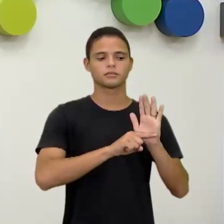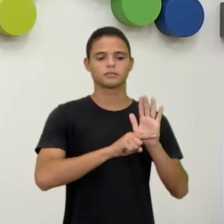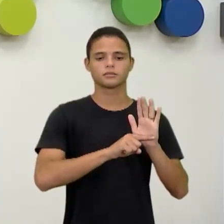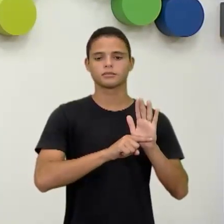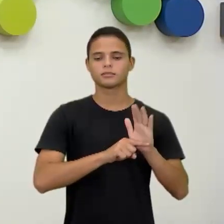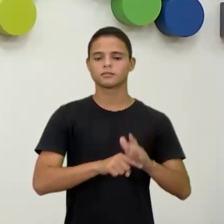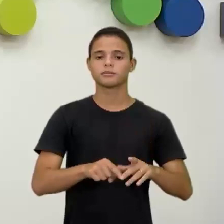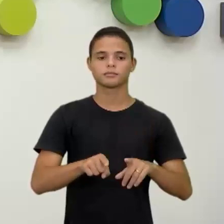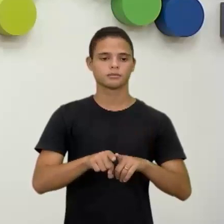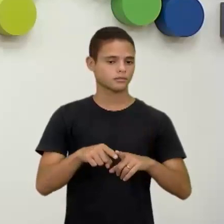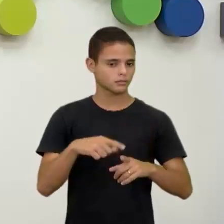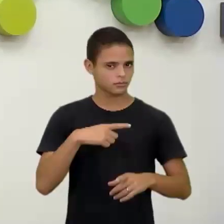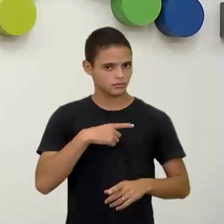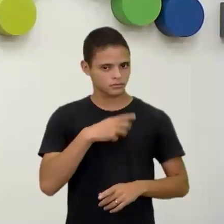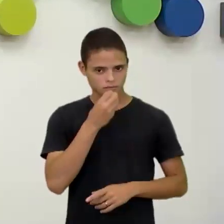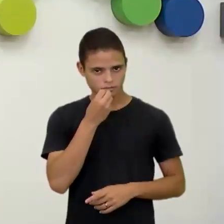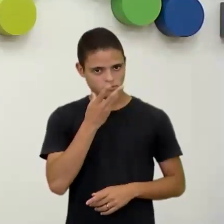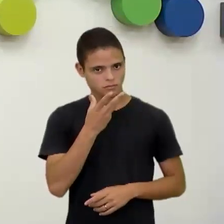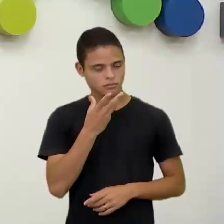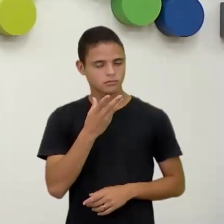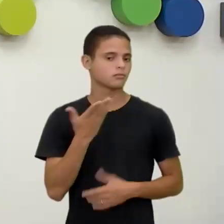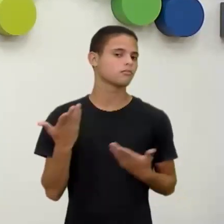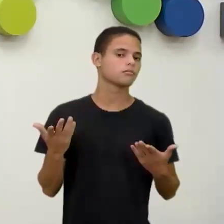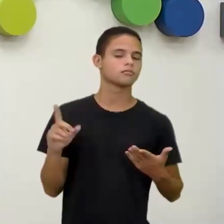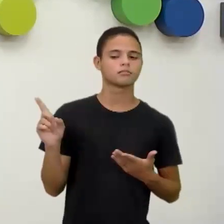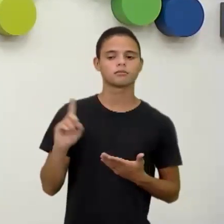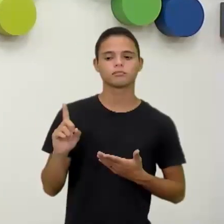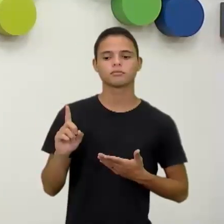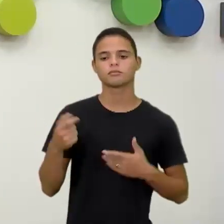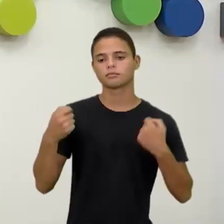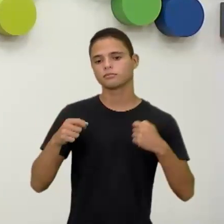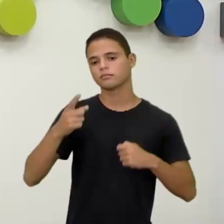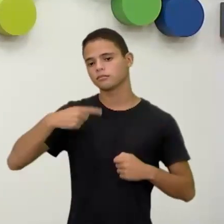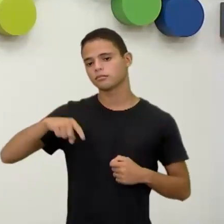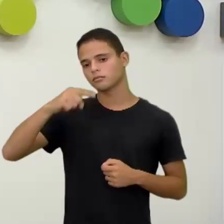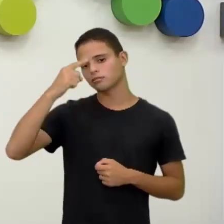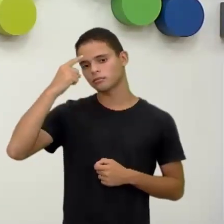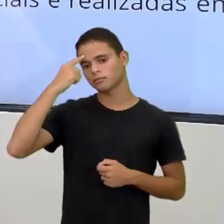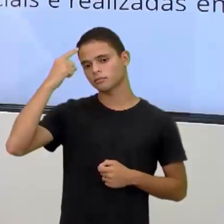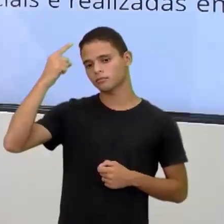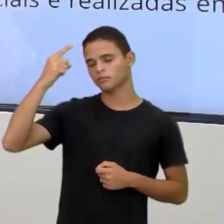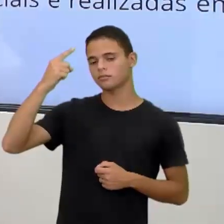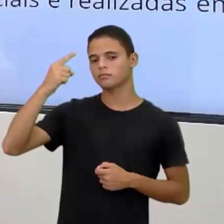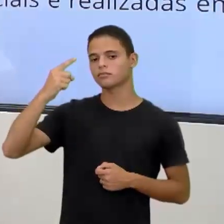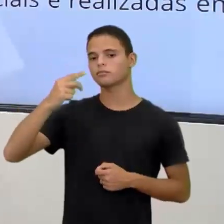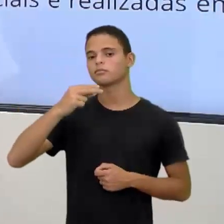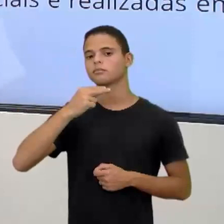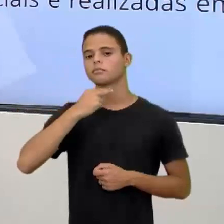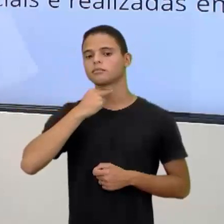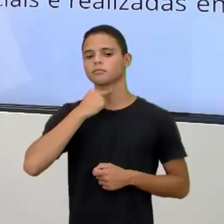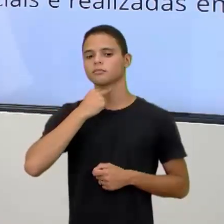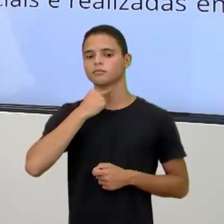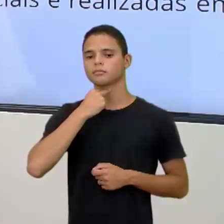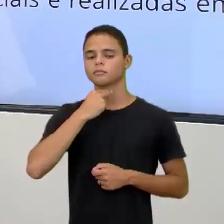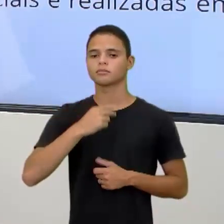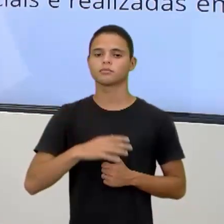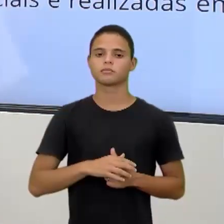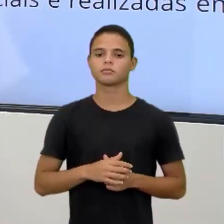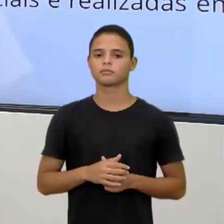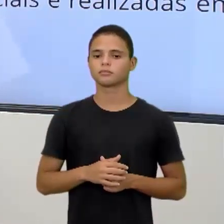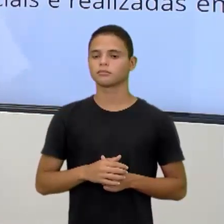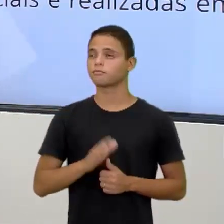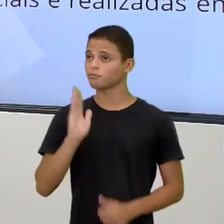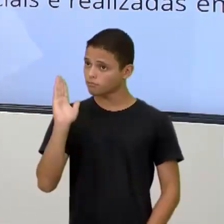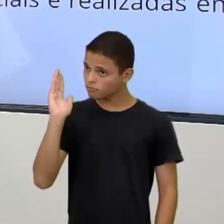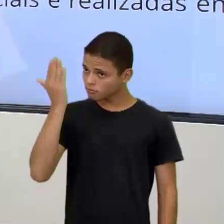que você for colocar ali vai beneficiar na entrevista ou não? Você também tem que pensar nessa estratégia, você né? Você não pode ser um